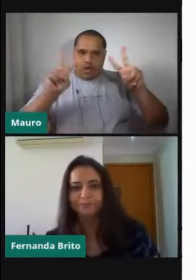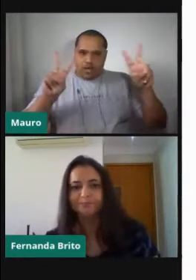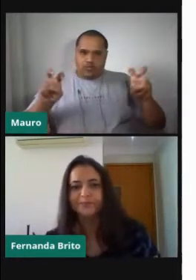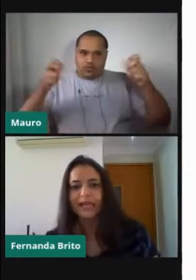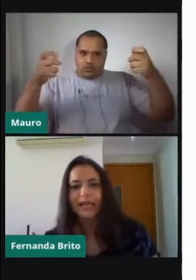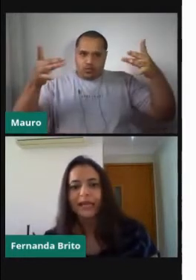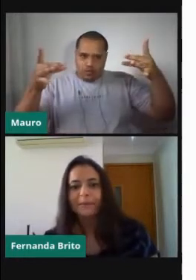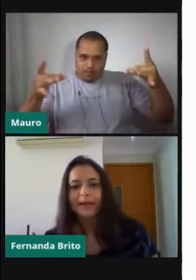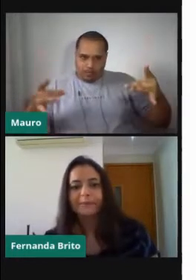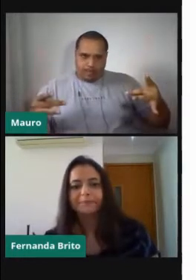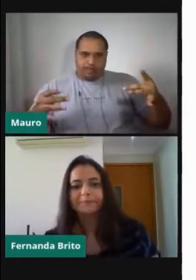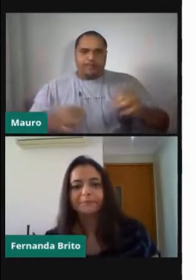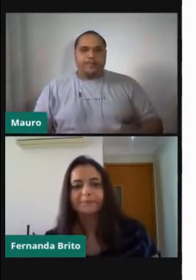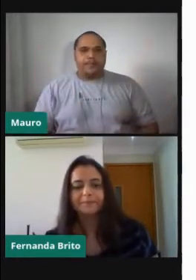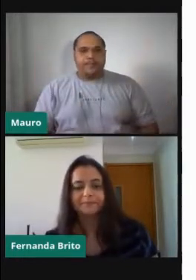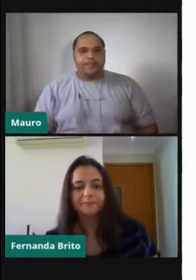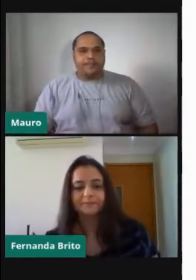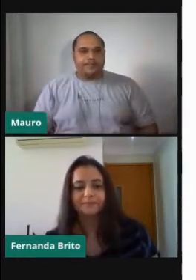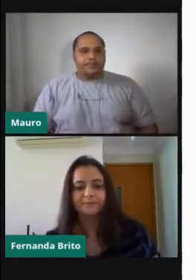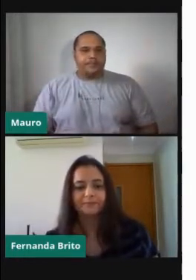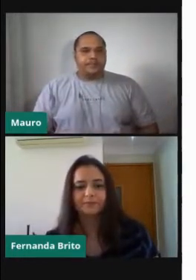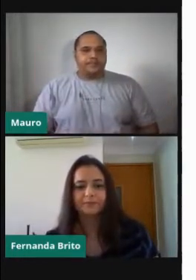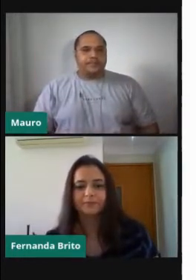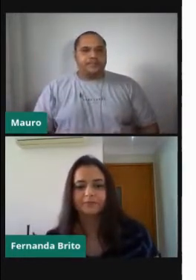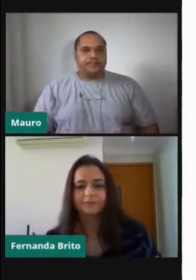vocês. Bem,